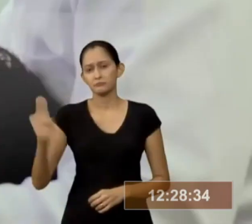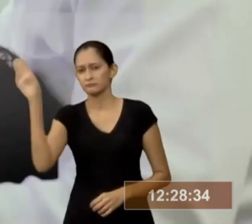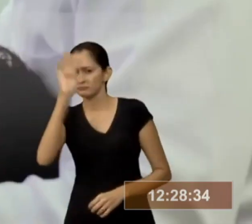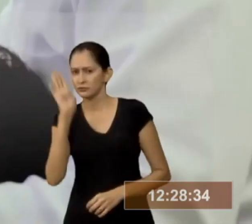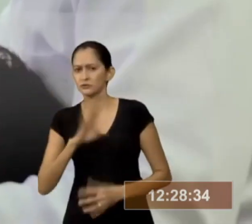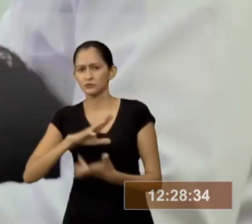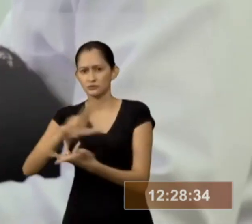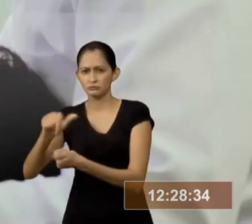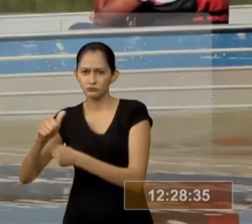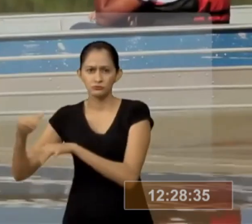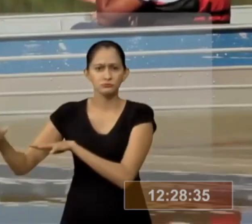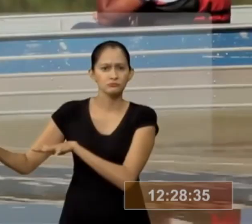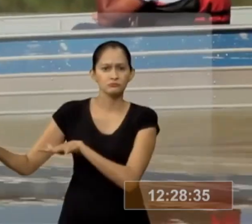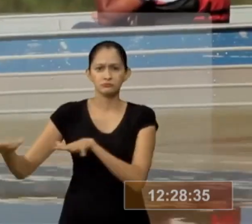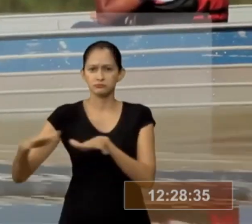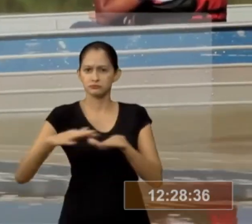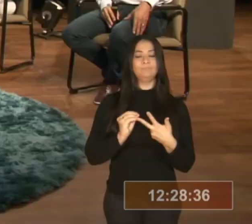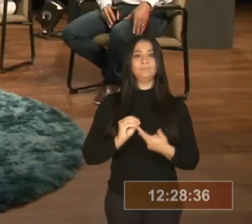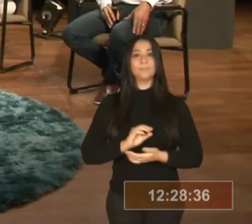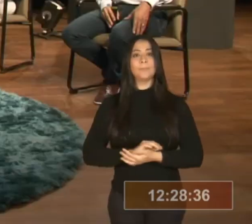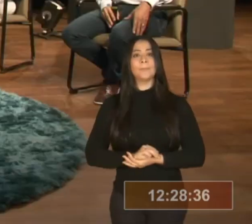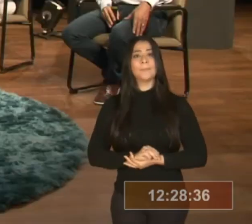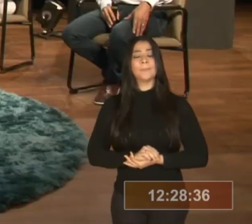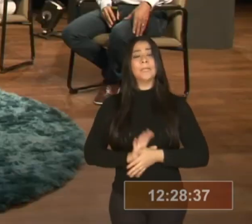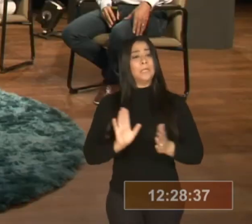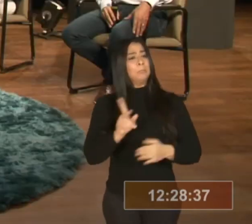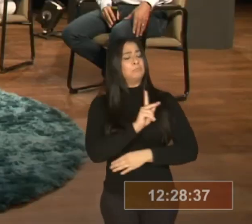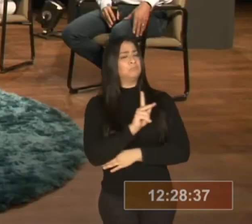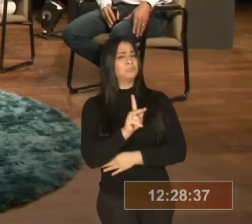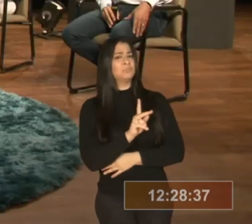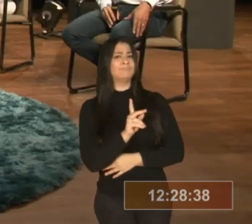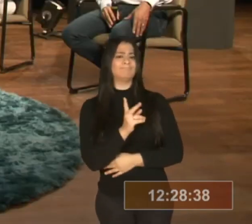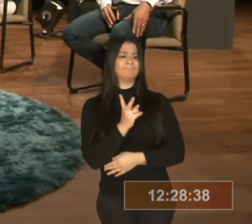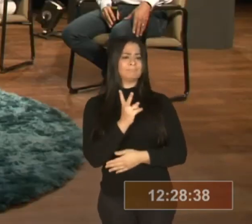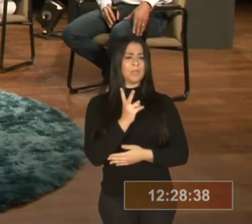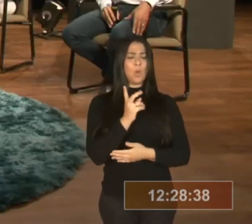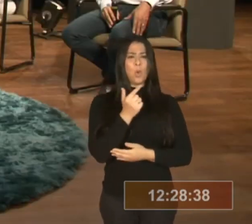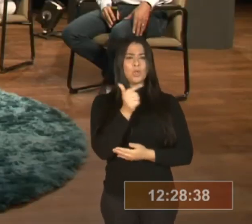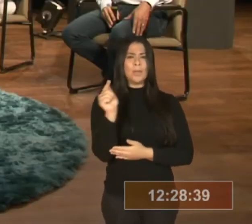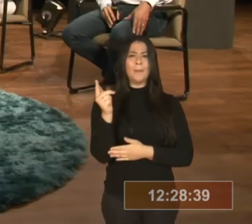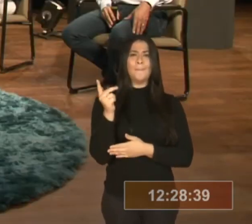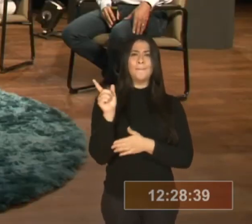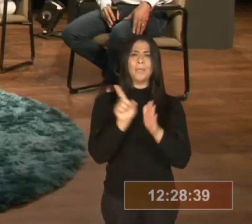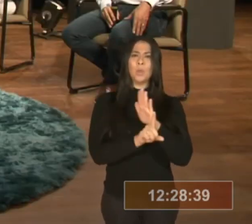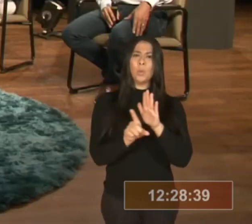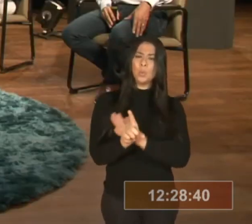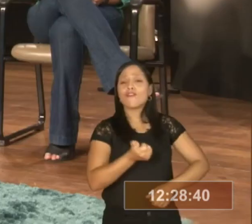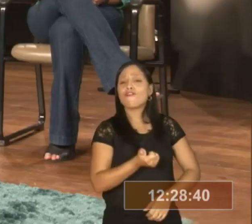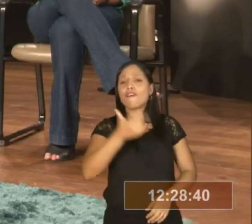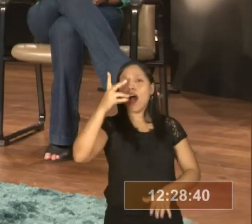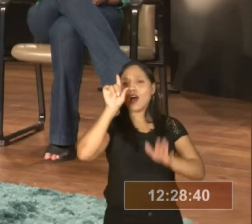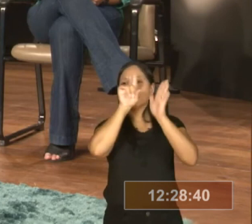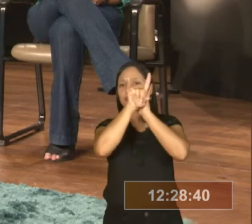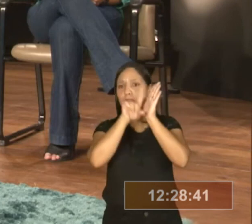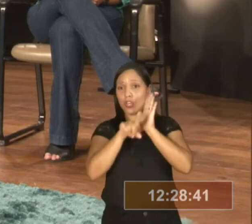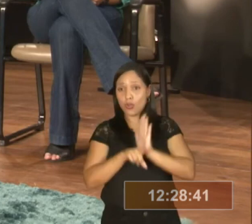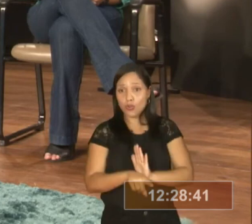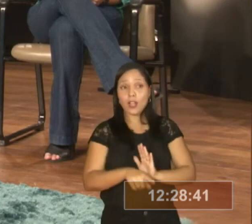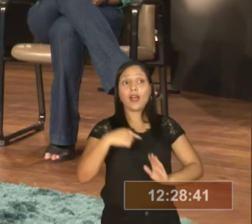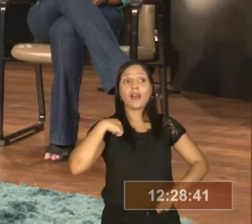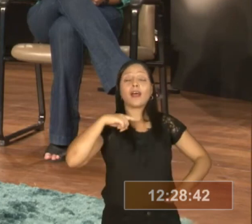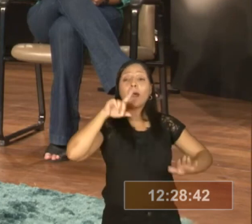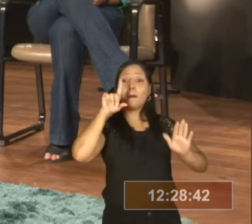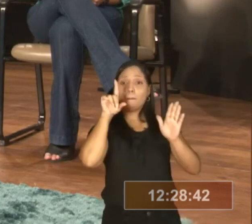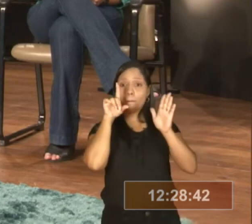os cursos para a comunidade. Os estudantes tiram as dúvidas pelo chat e os professores respondem. A pergunta mais